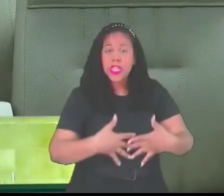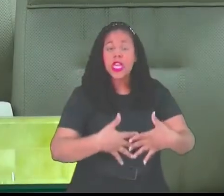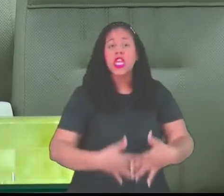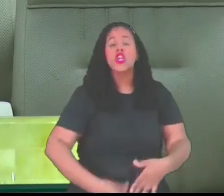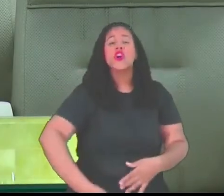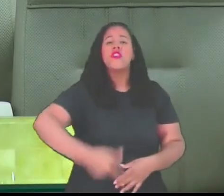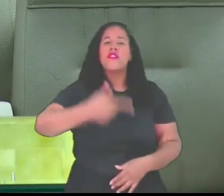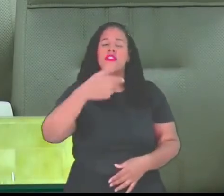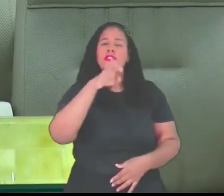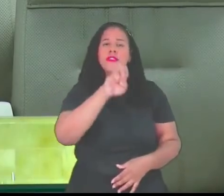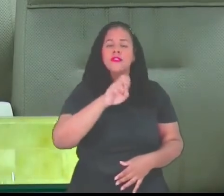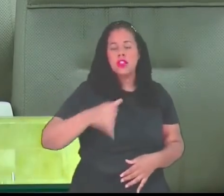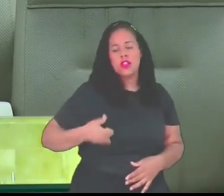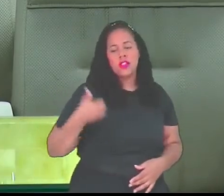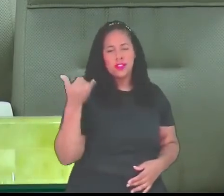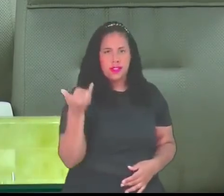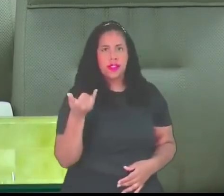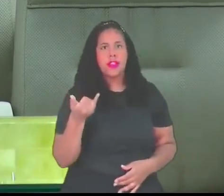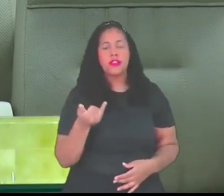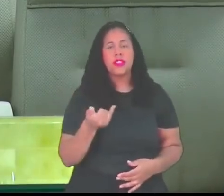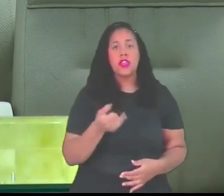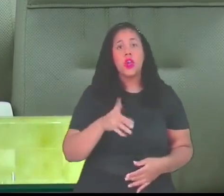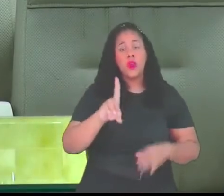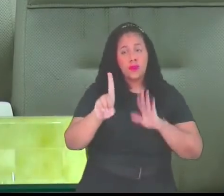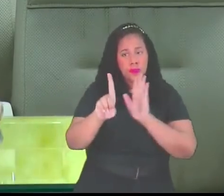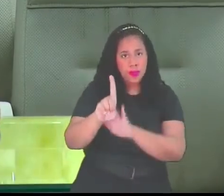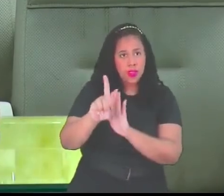Ezequias começou a reinar.